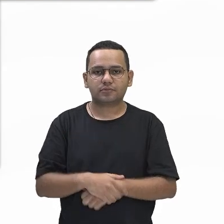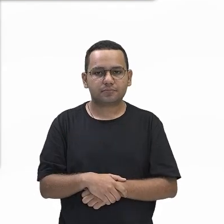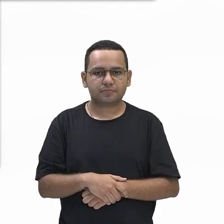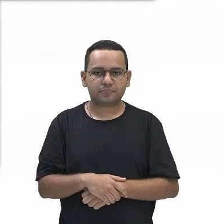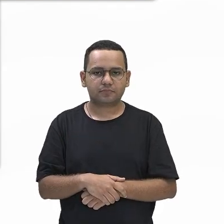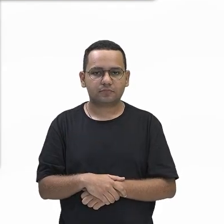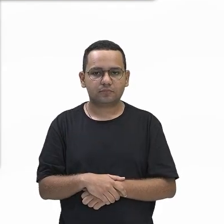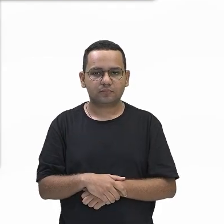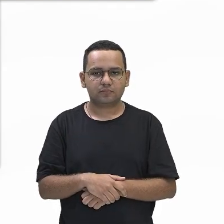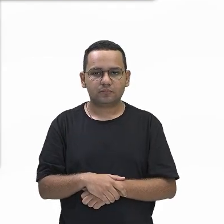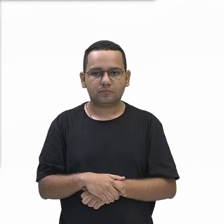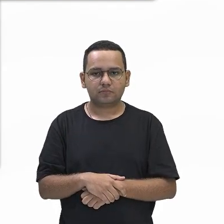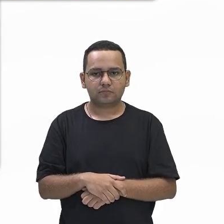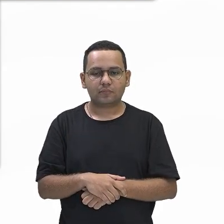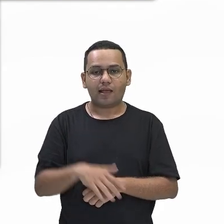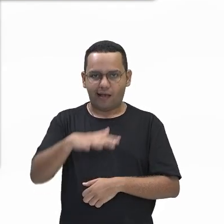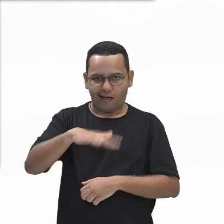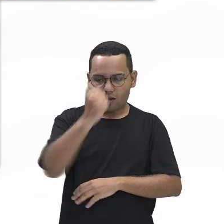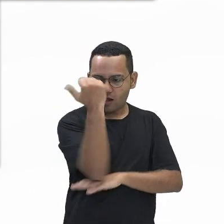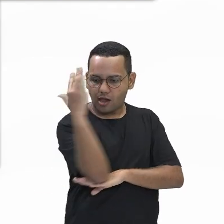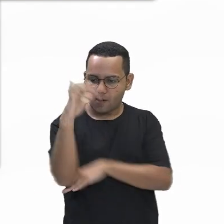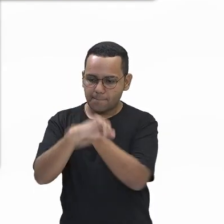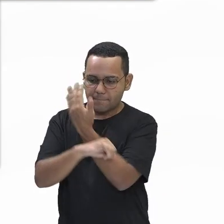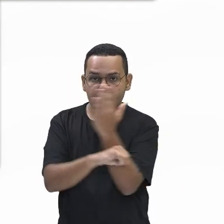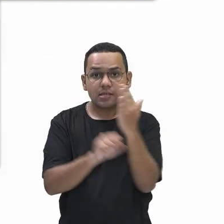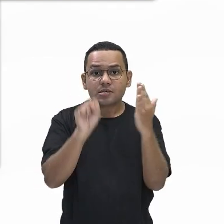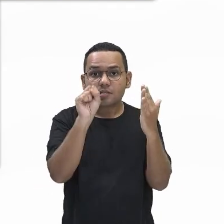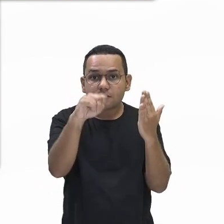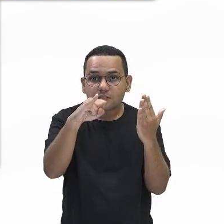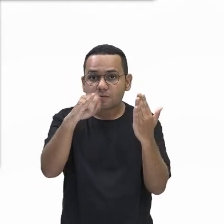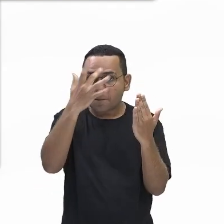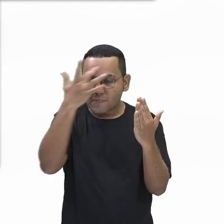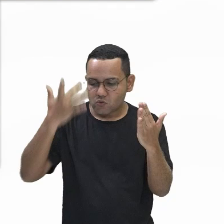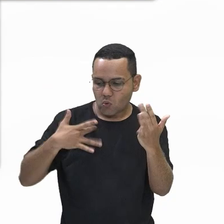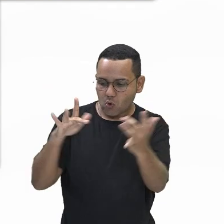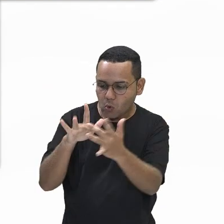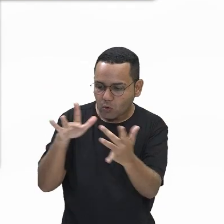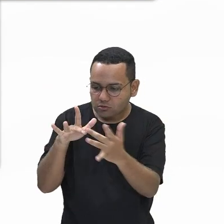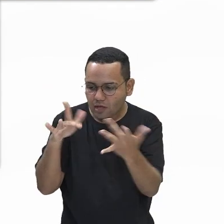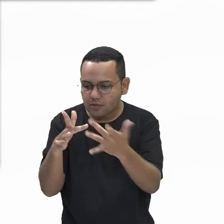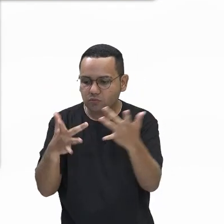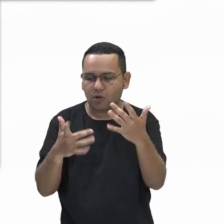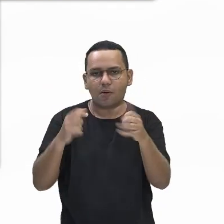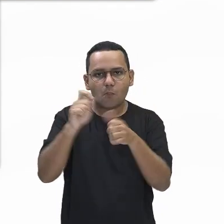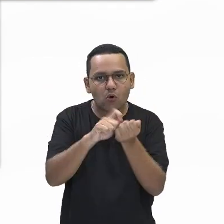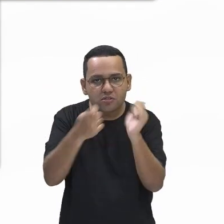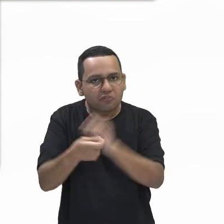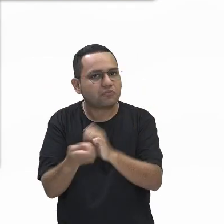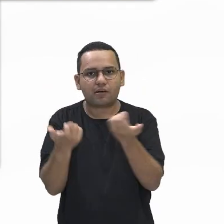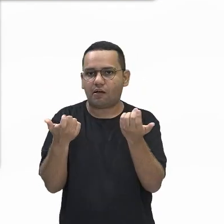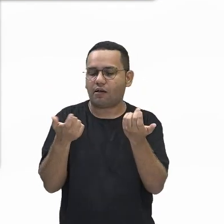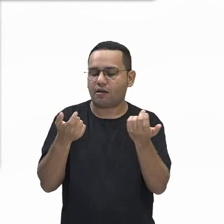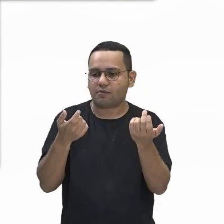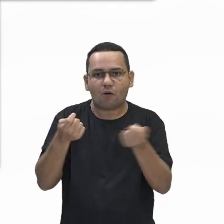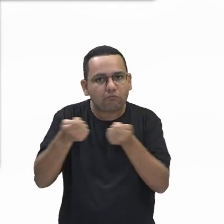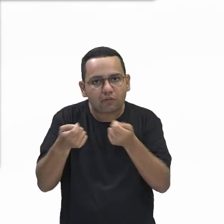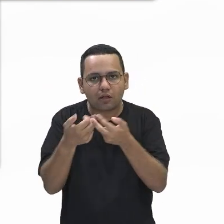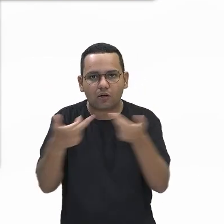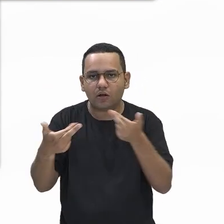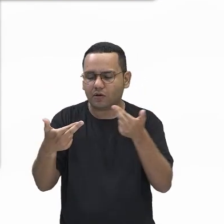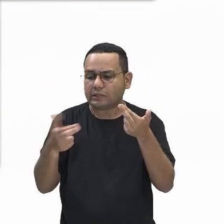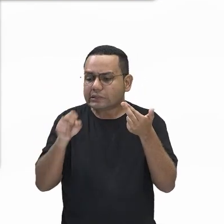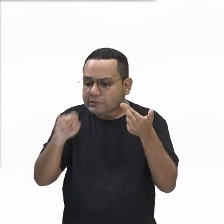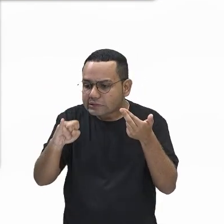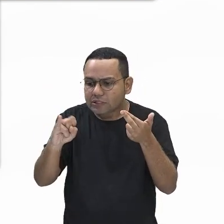esse ambiente se recupere. E aí já tem um impacto que é negativo nesse ambiente,